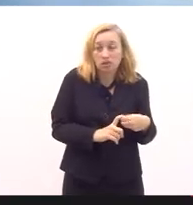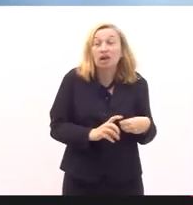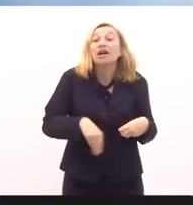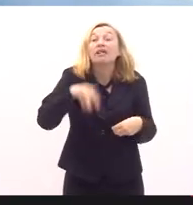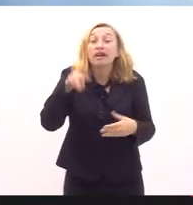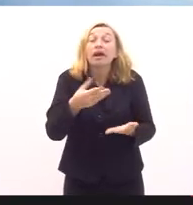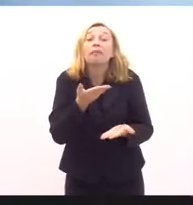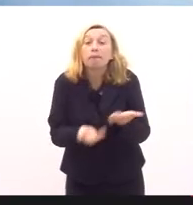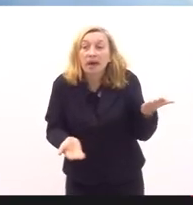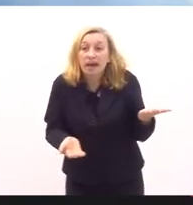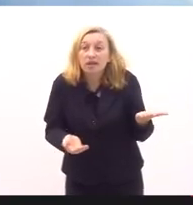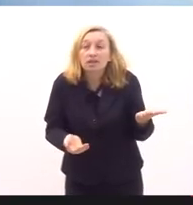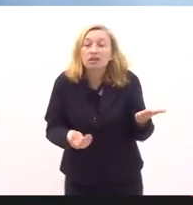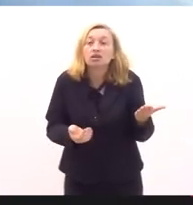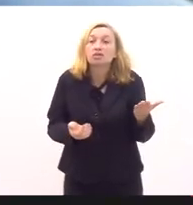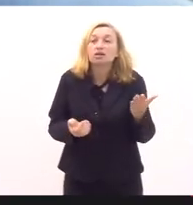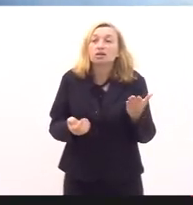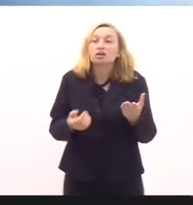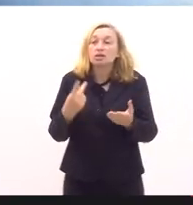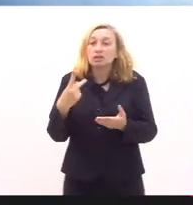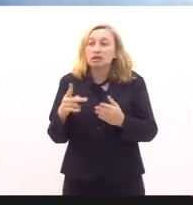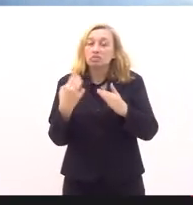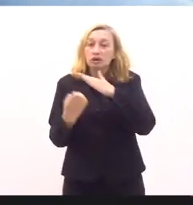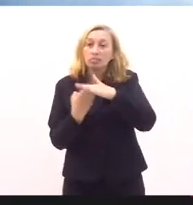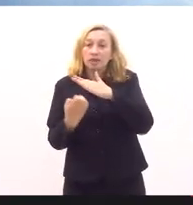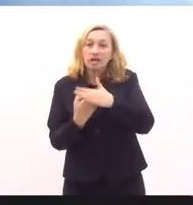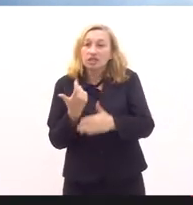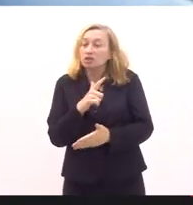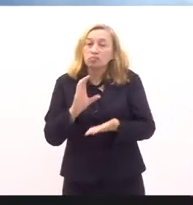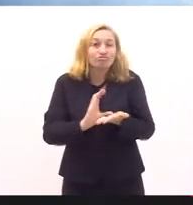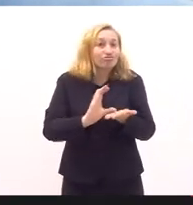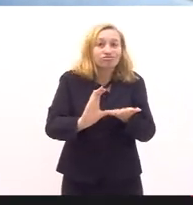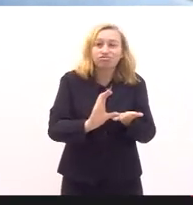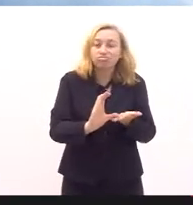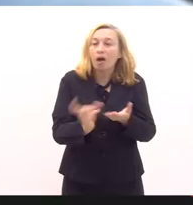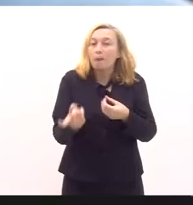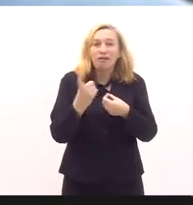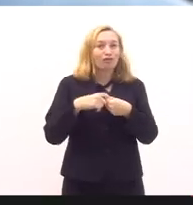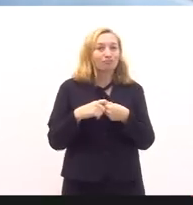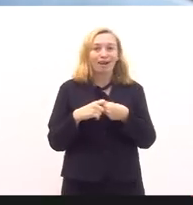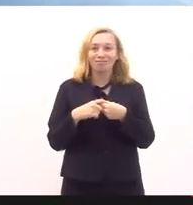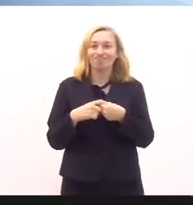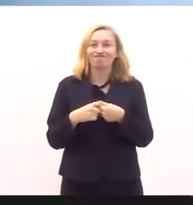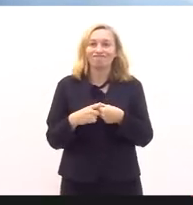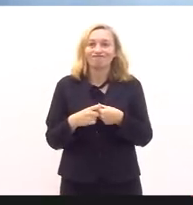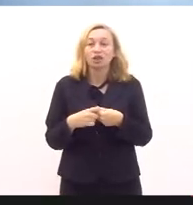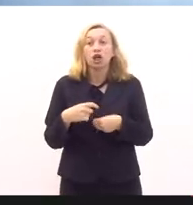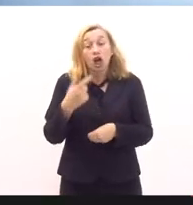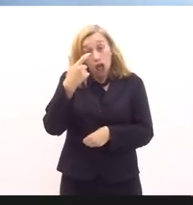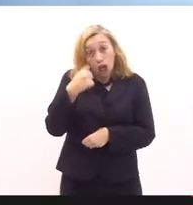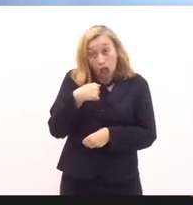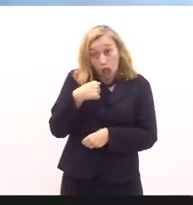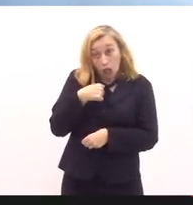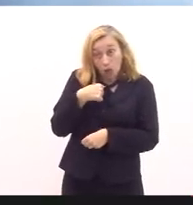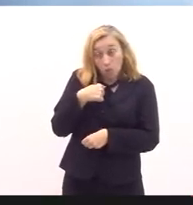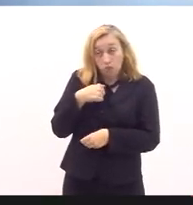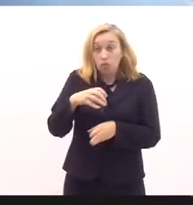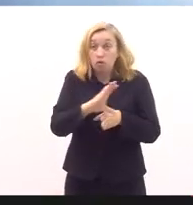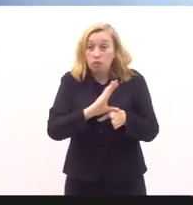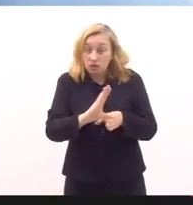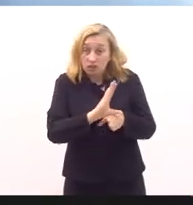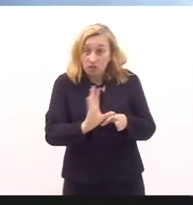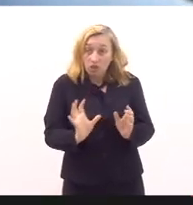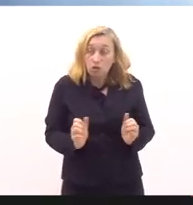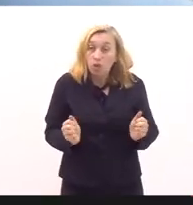perde sua empresa pequena não tem recursos, com certeza, para voltar. Eu sou, inclusive, conselheiro da